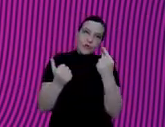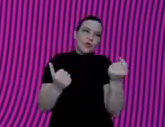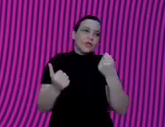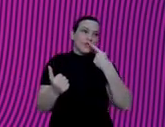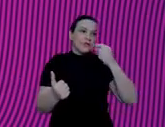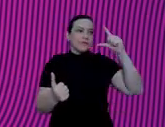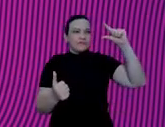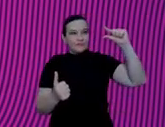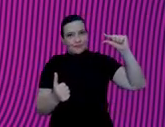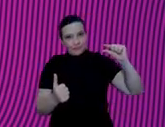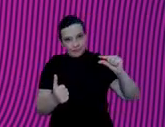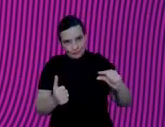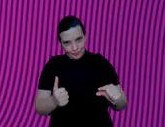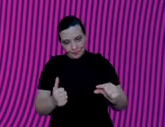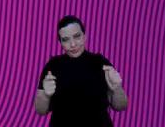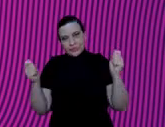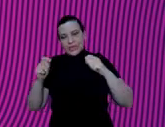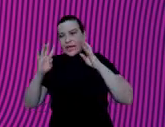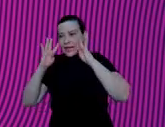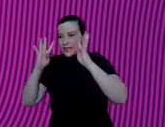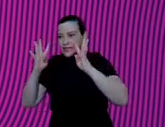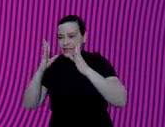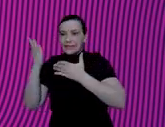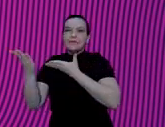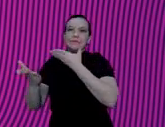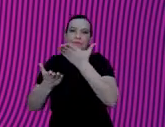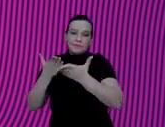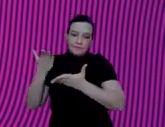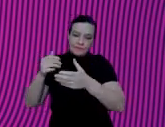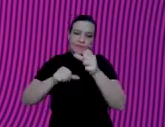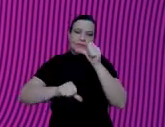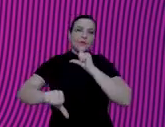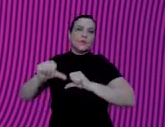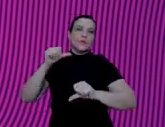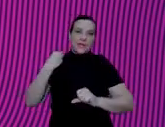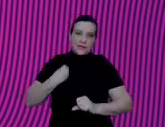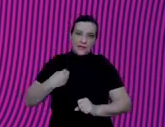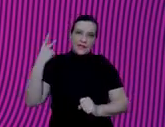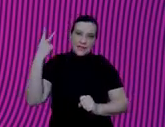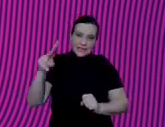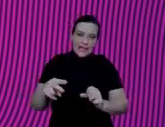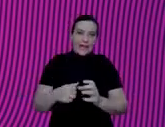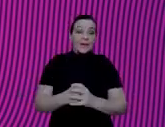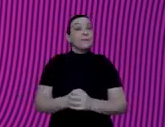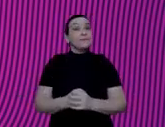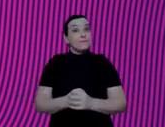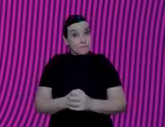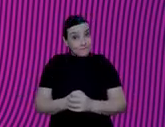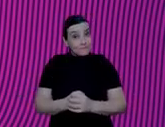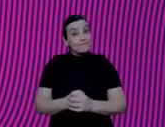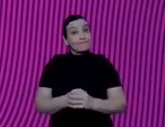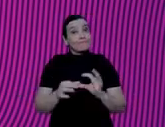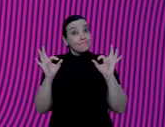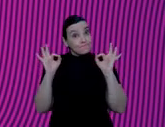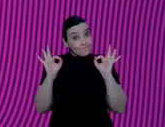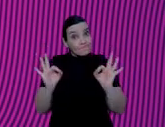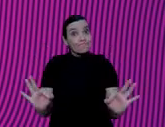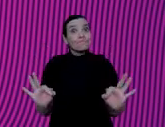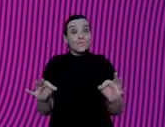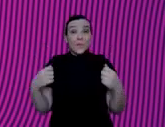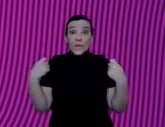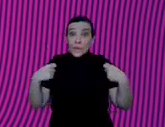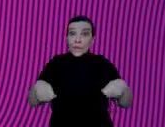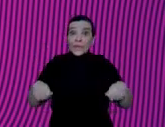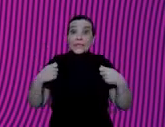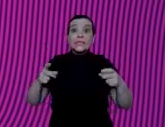daí se construir um vínculo, enfim, e mudar a história dessa pessoa, né? Então, esse é o caminho que é preciso seguir. Eu